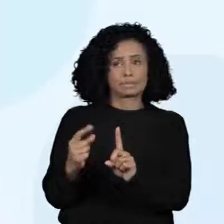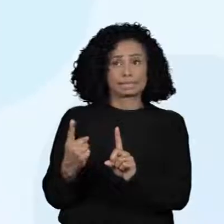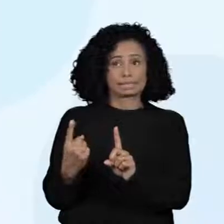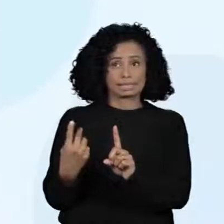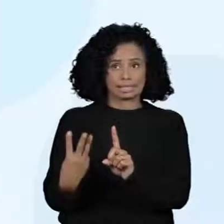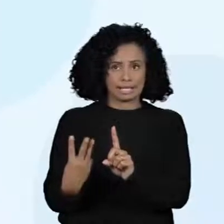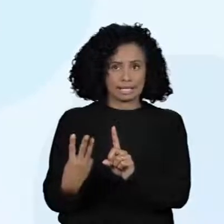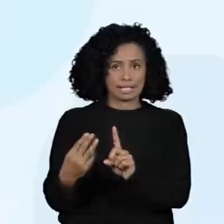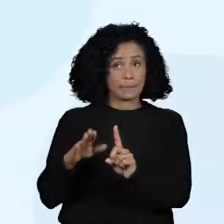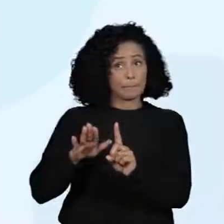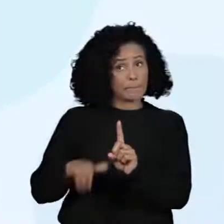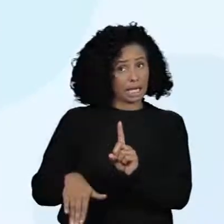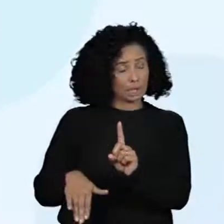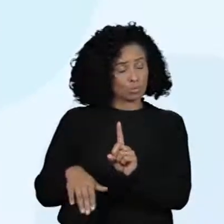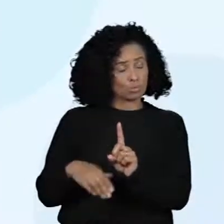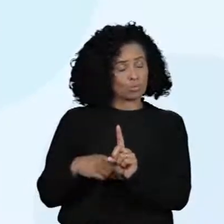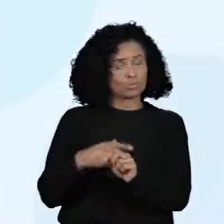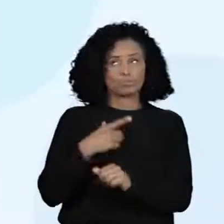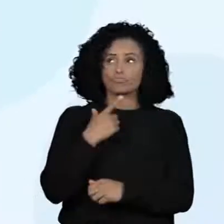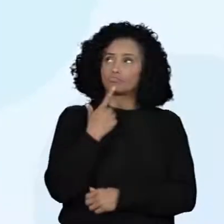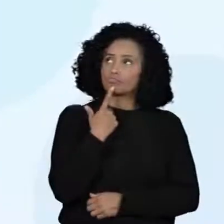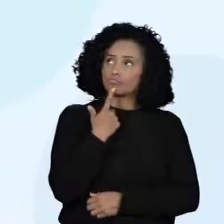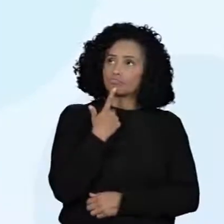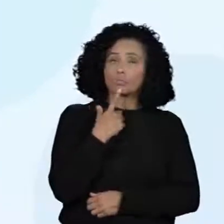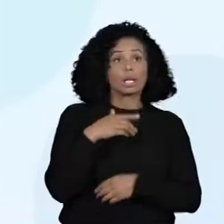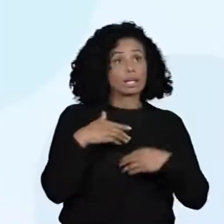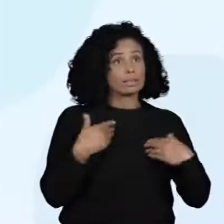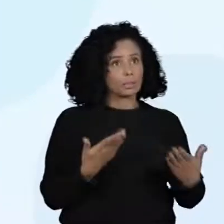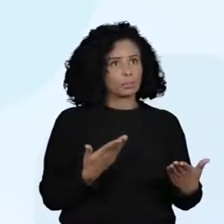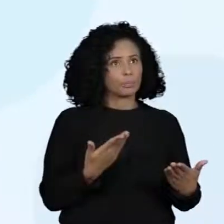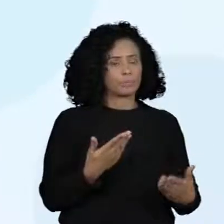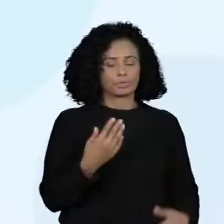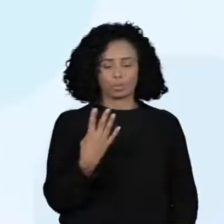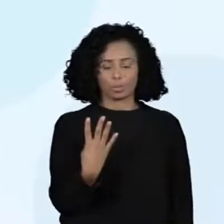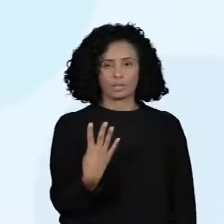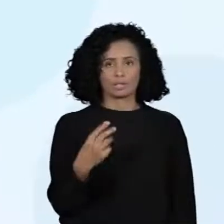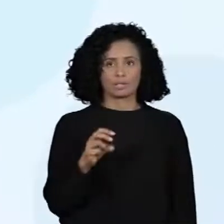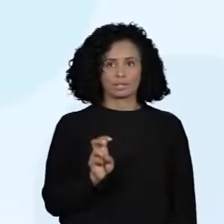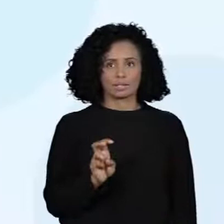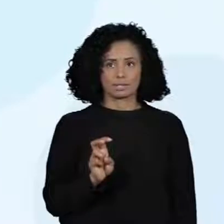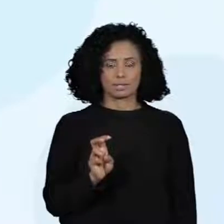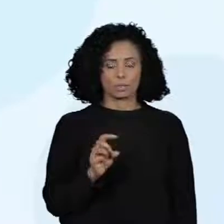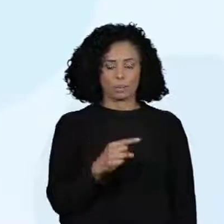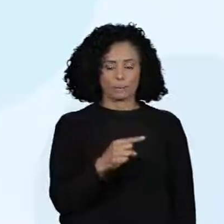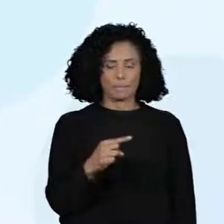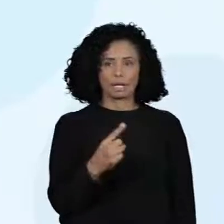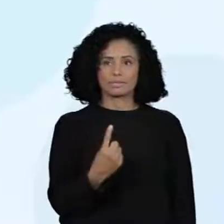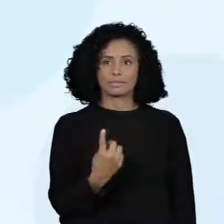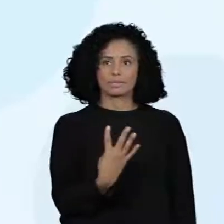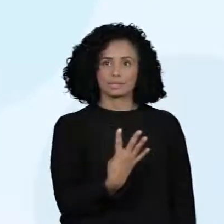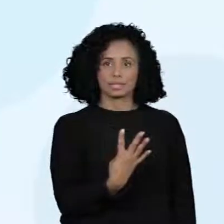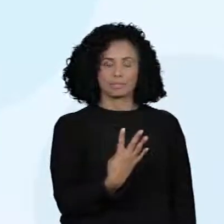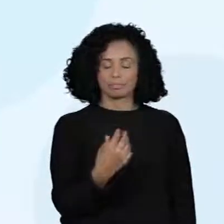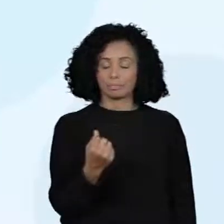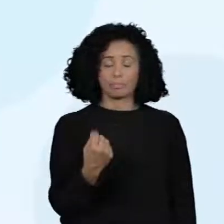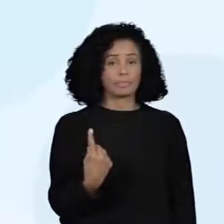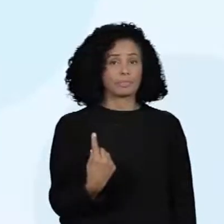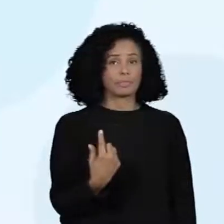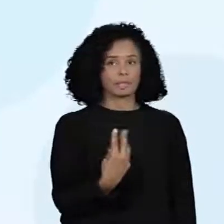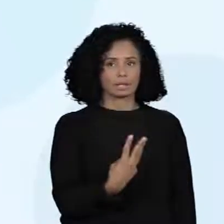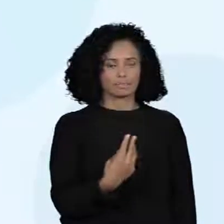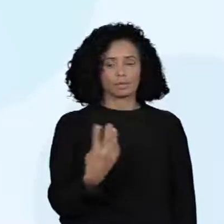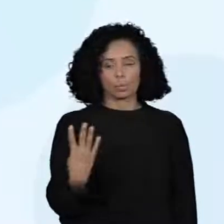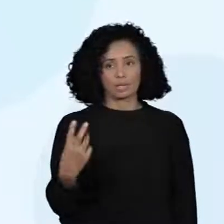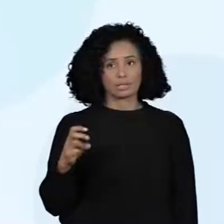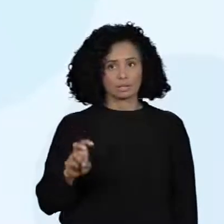13 de 45. Então, olha só, 5 unidades, tira 3. Sobra 2